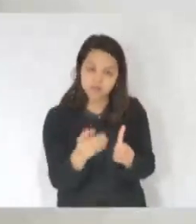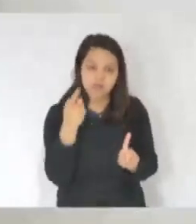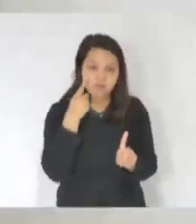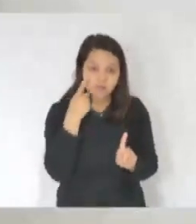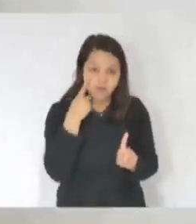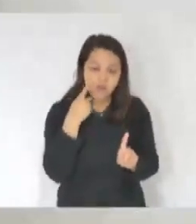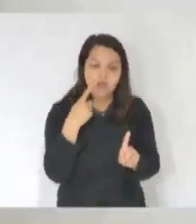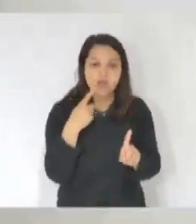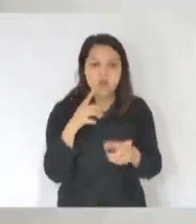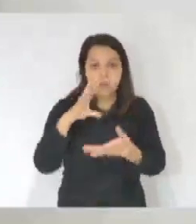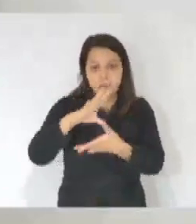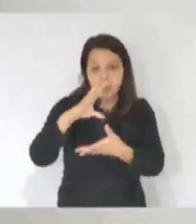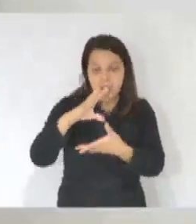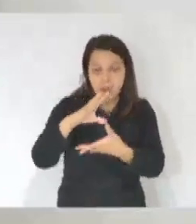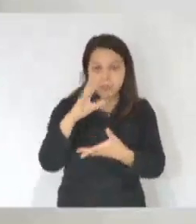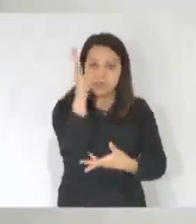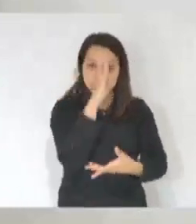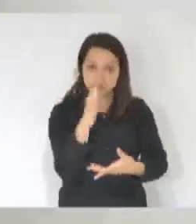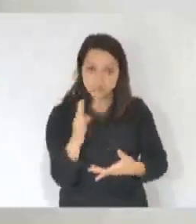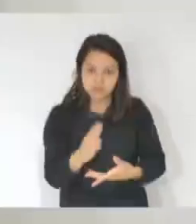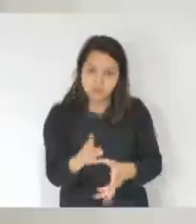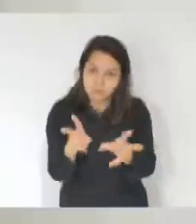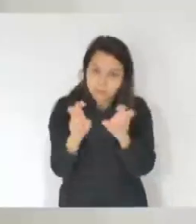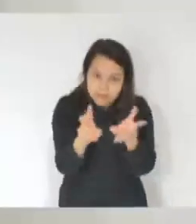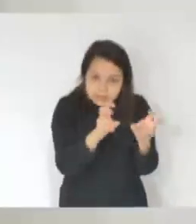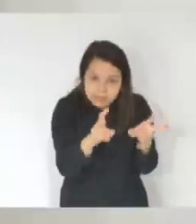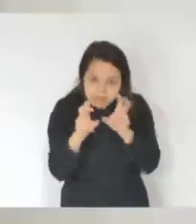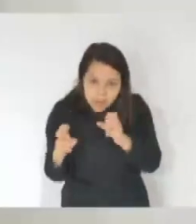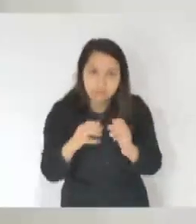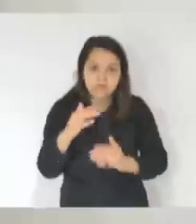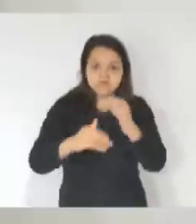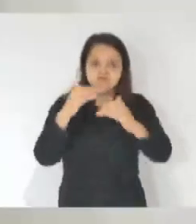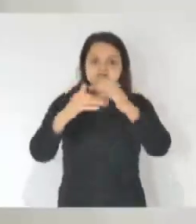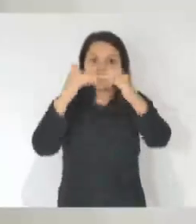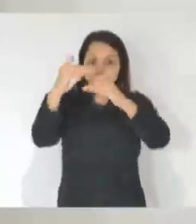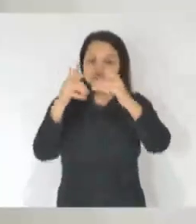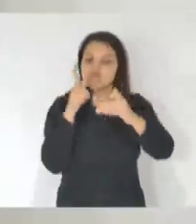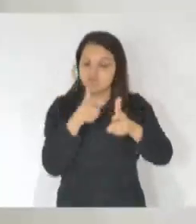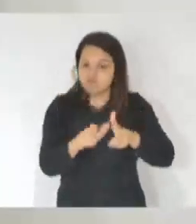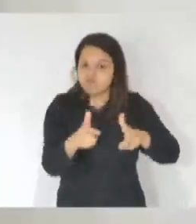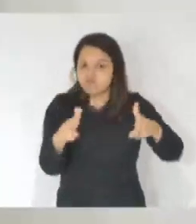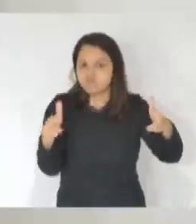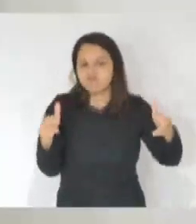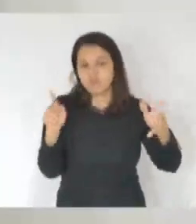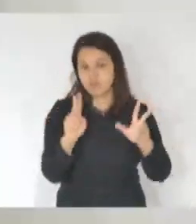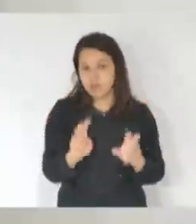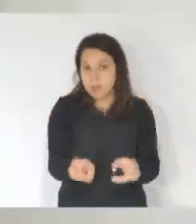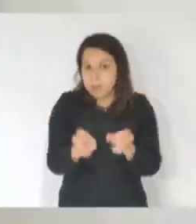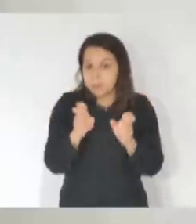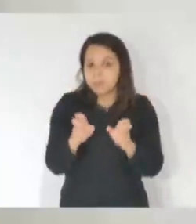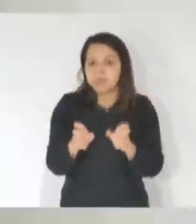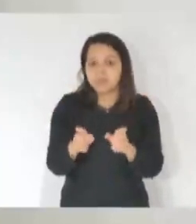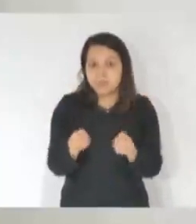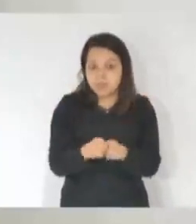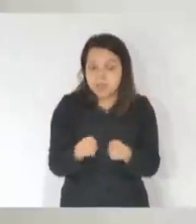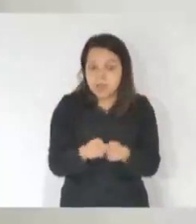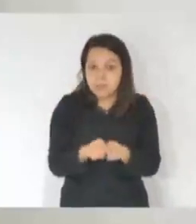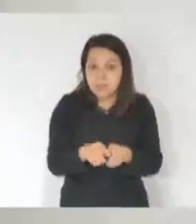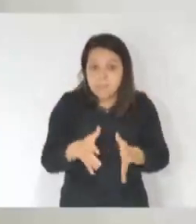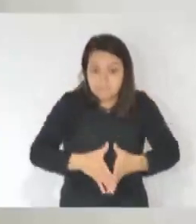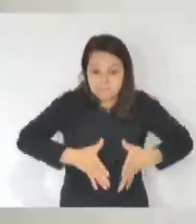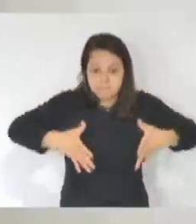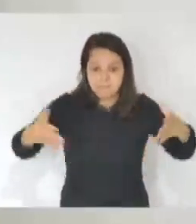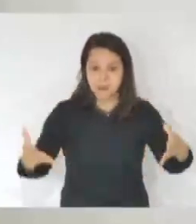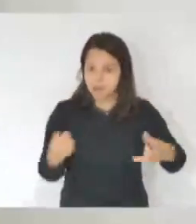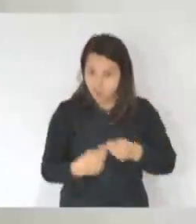Brasil, onde a gente percebe realmente uma evolução muito significativa e mais ampliada que não só do ponto de vista econômico.